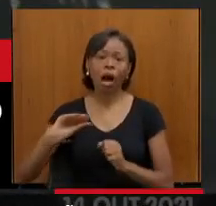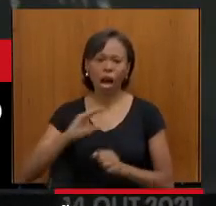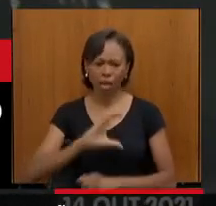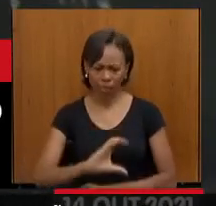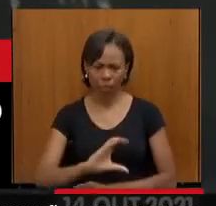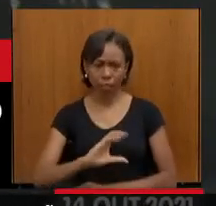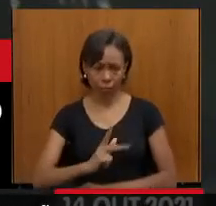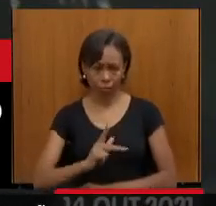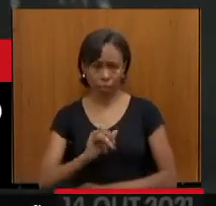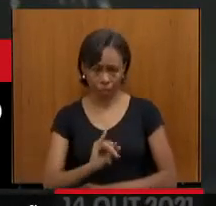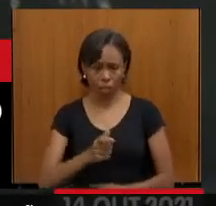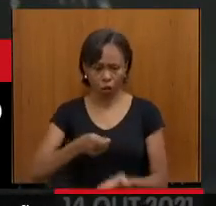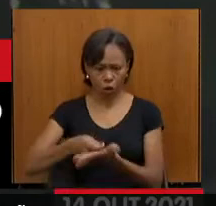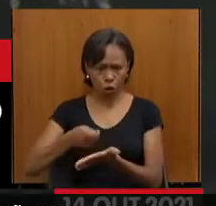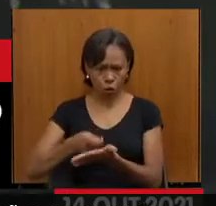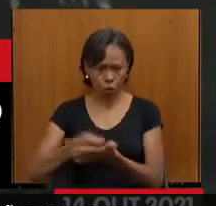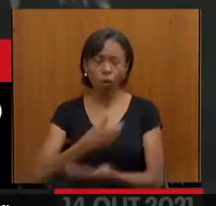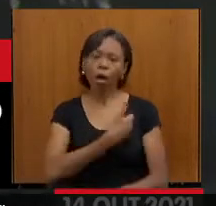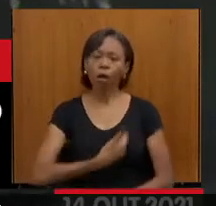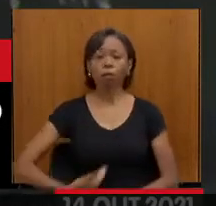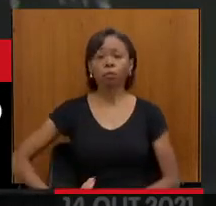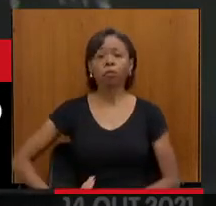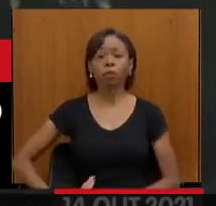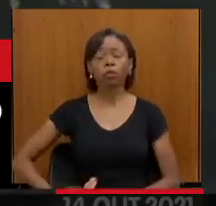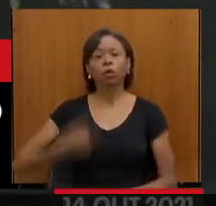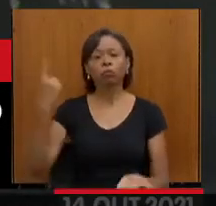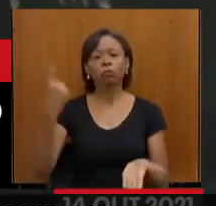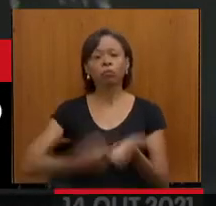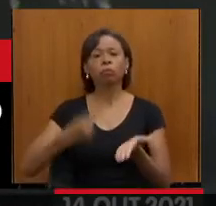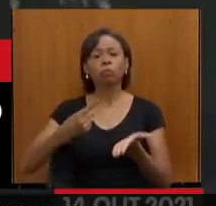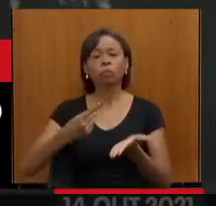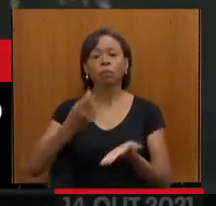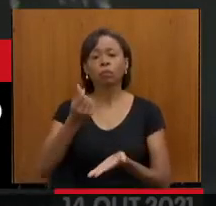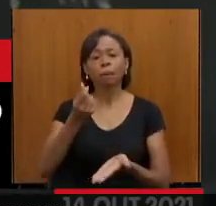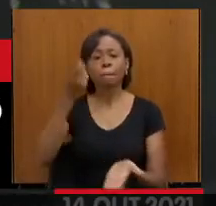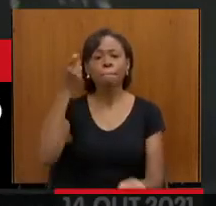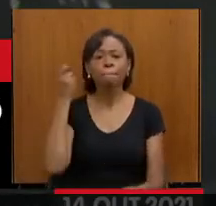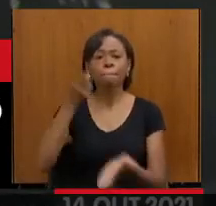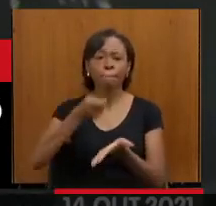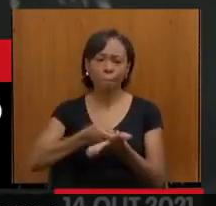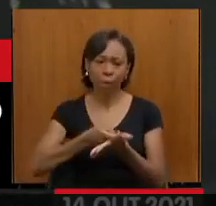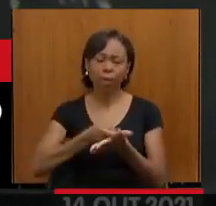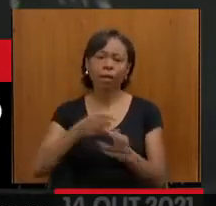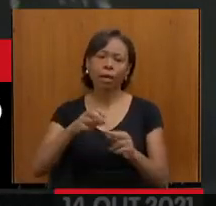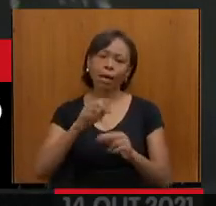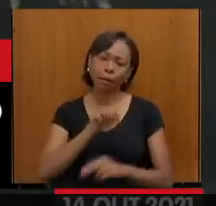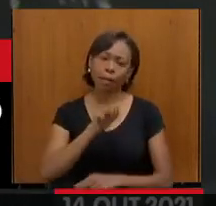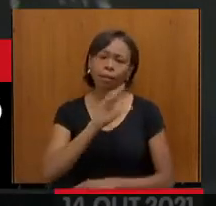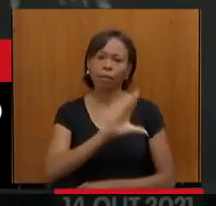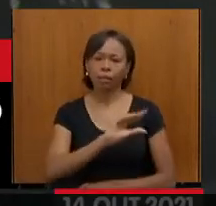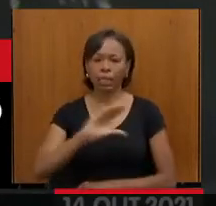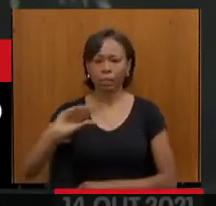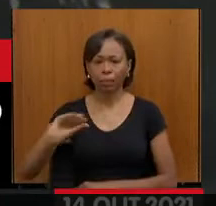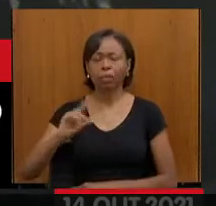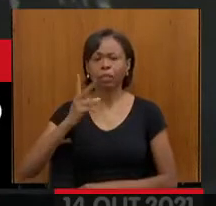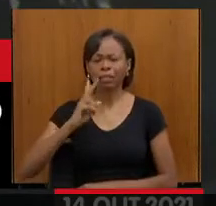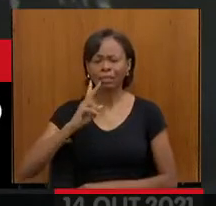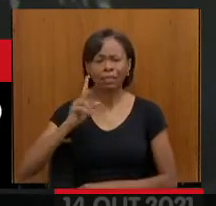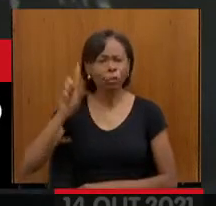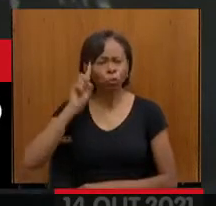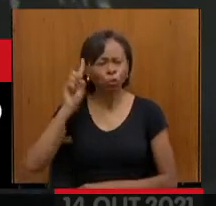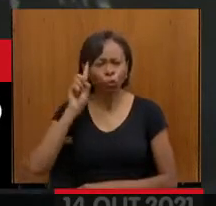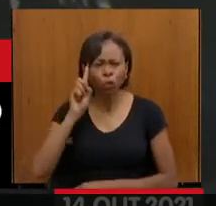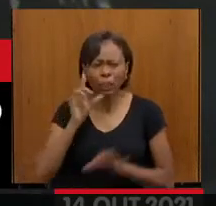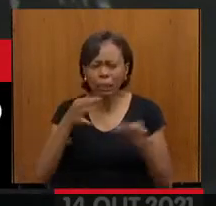CPI, o governador do Estado veio a público assumir o compromisso de pagar esse atraso e de manter em dia o pagamento